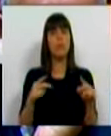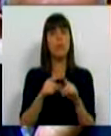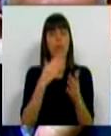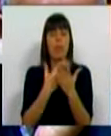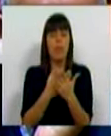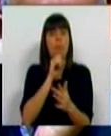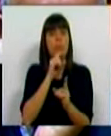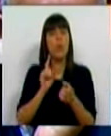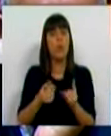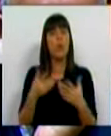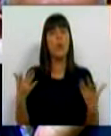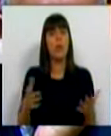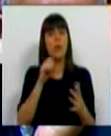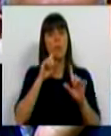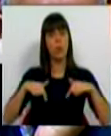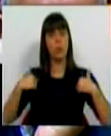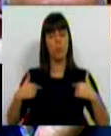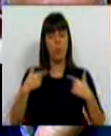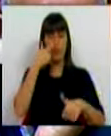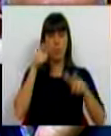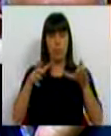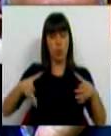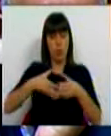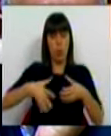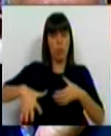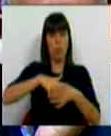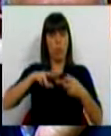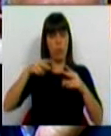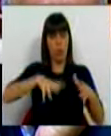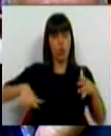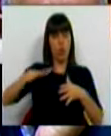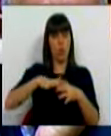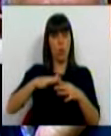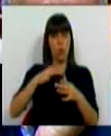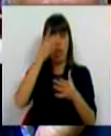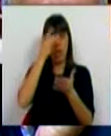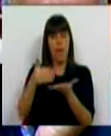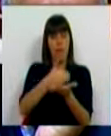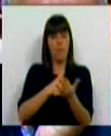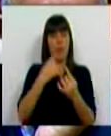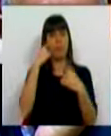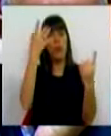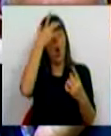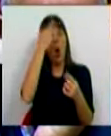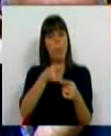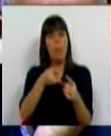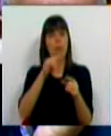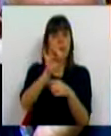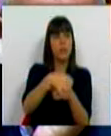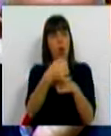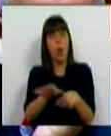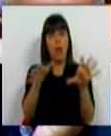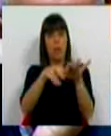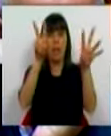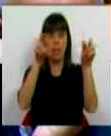aliás, a porta a que possam ser os próprios cidadãos desse município, a por via de referendo local, se pronunciarem sobre essa